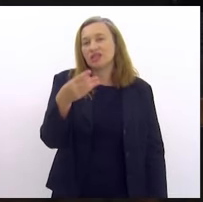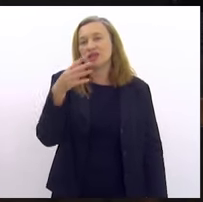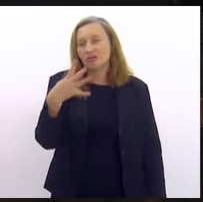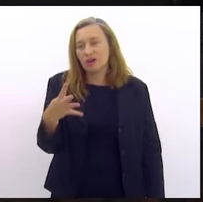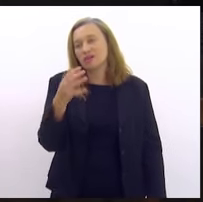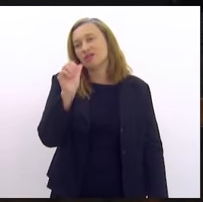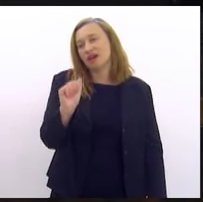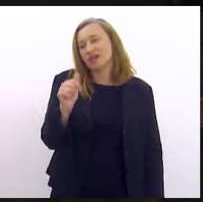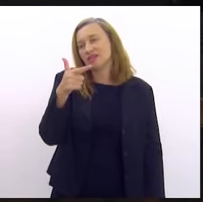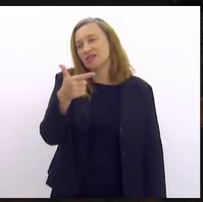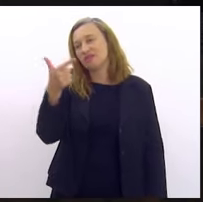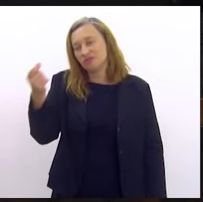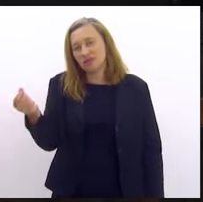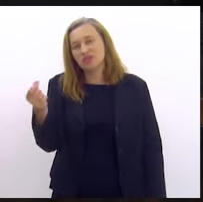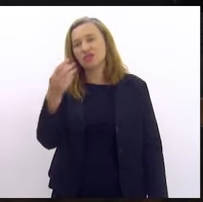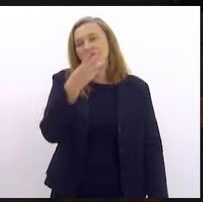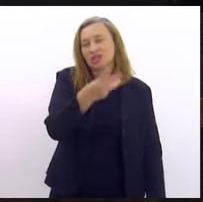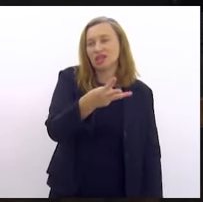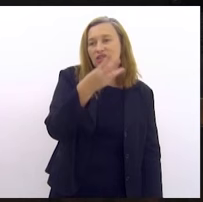2834-A/20,